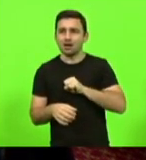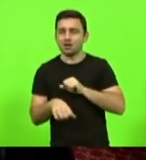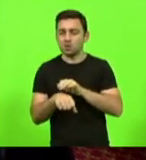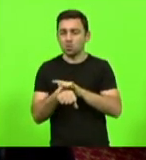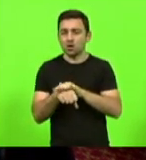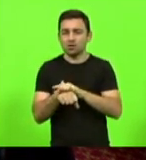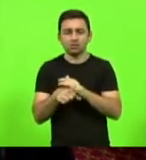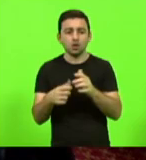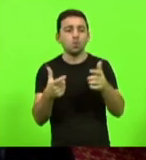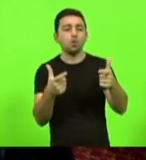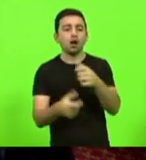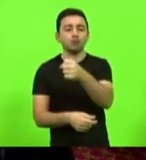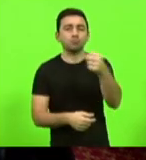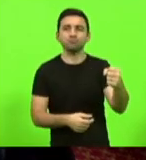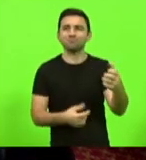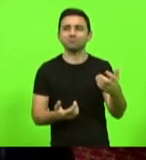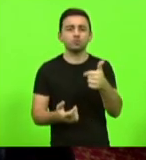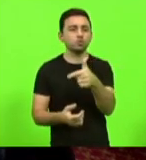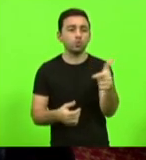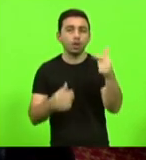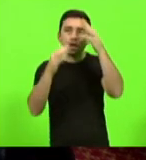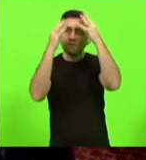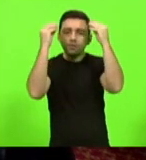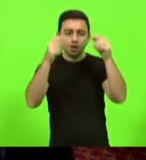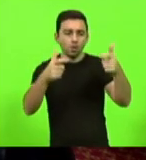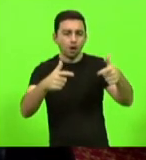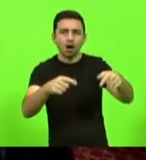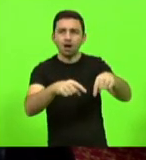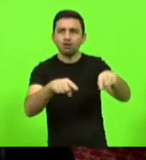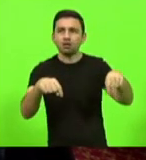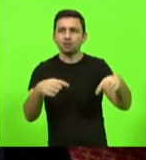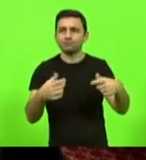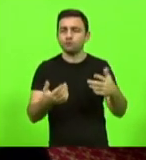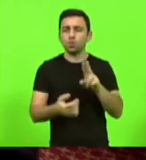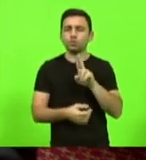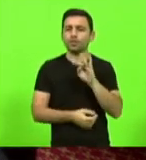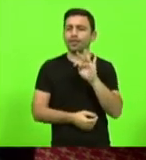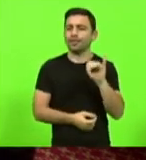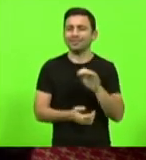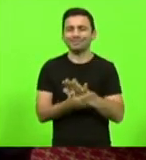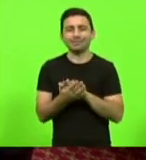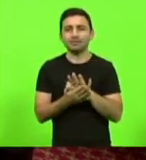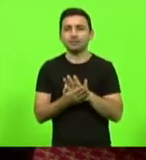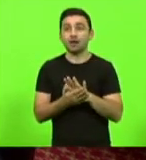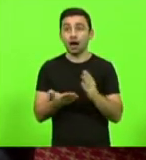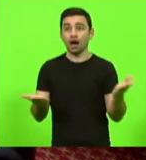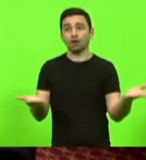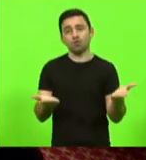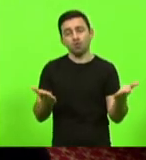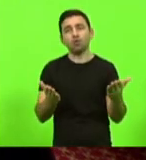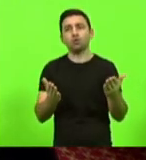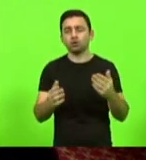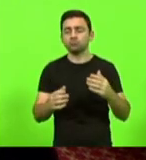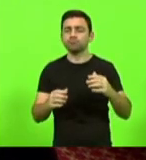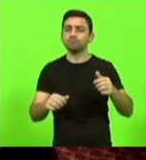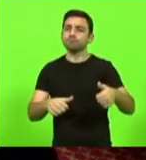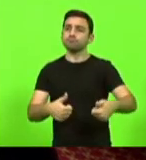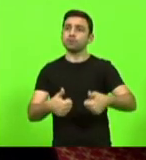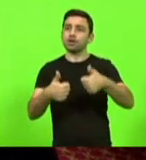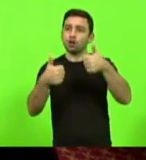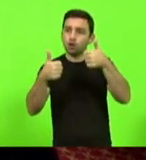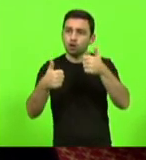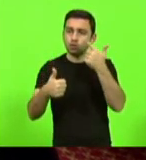e que não tinha sequer uma enfermaria, quanto mais uma UTI. E tudo isso está se superando aos poucos, com